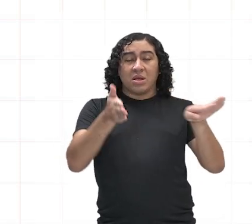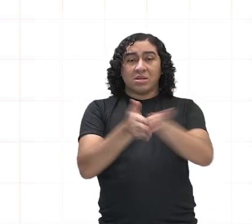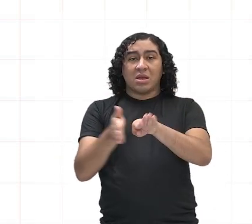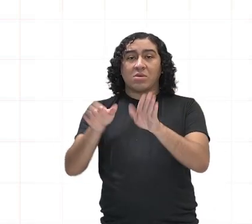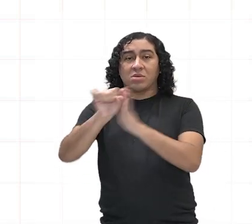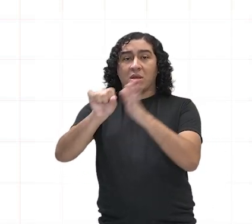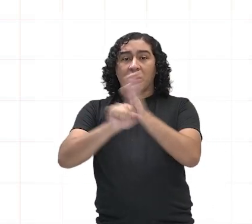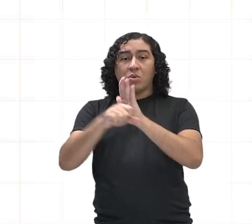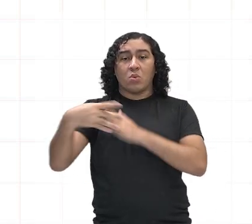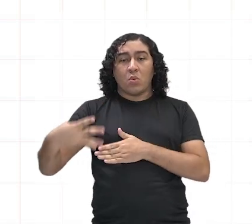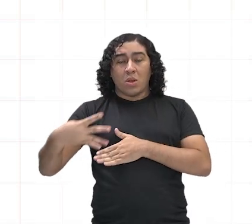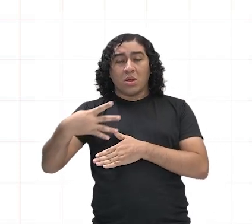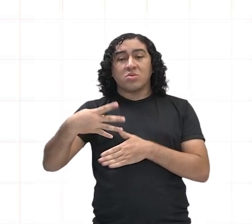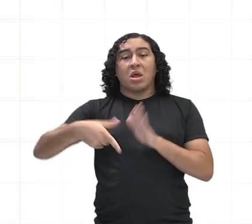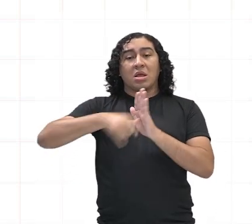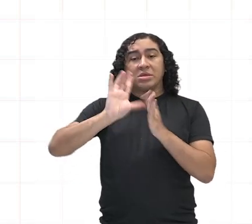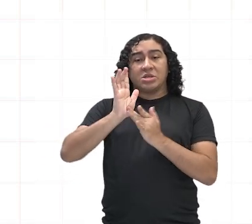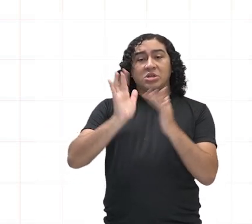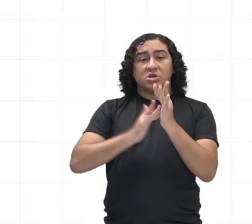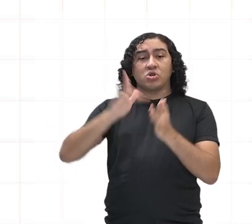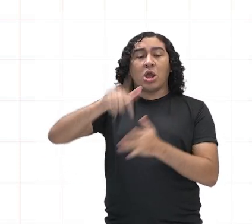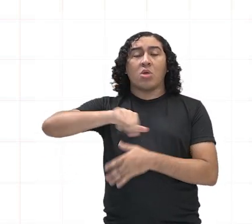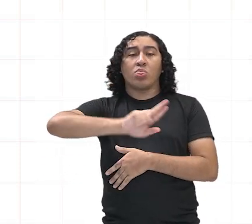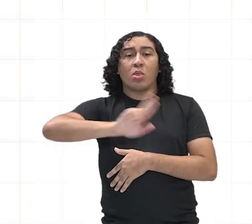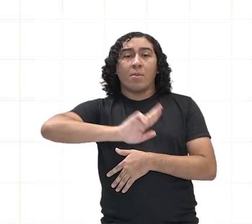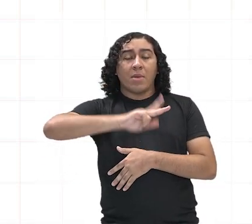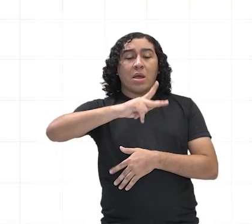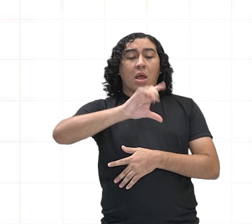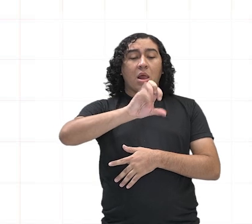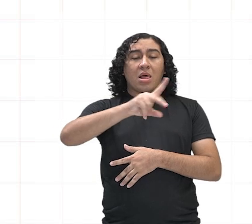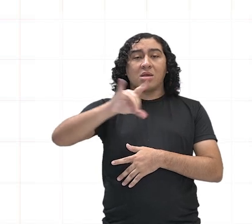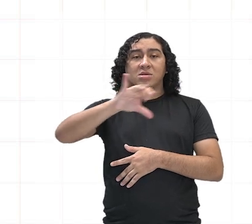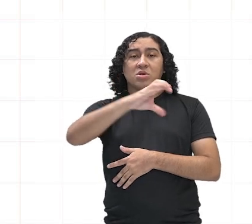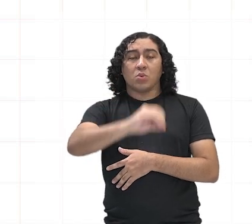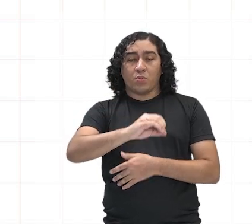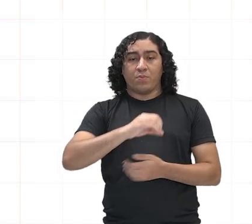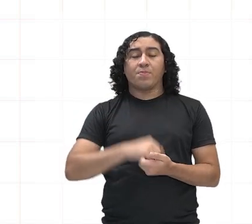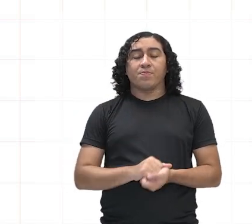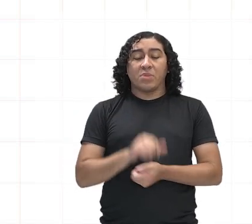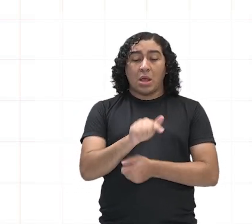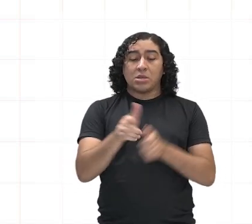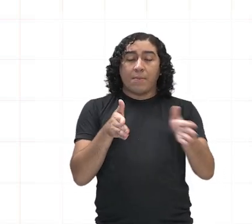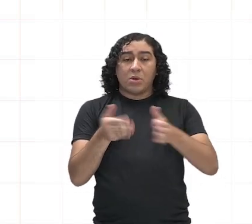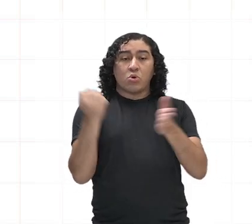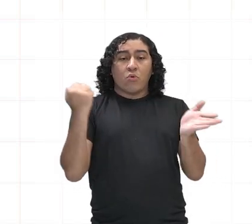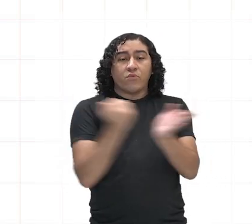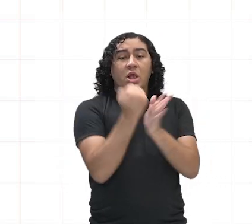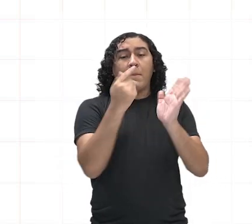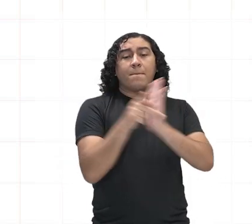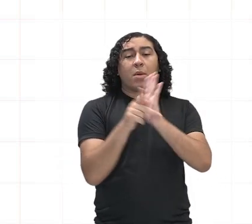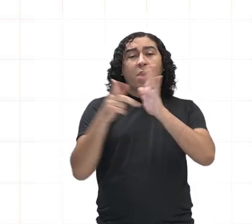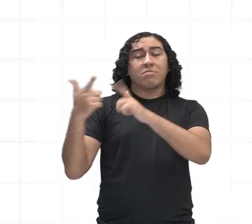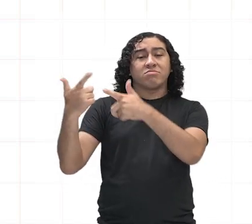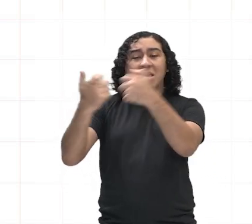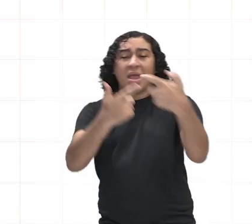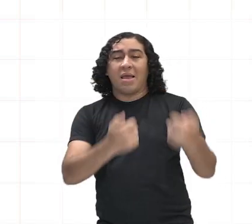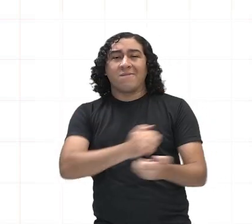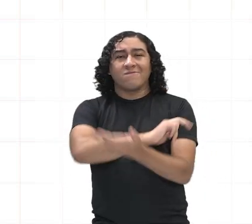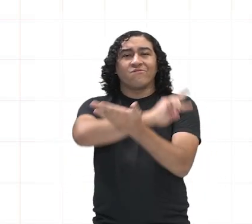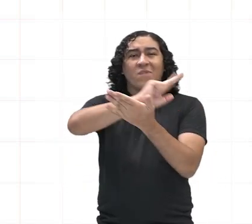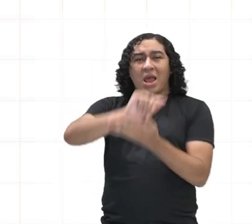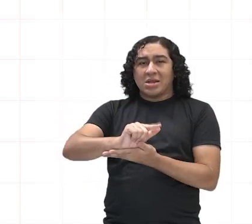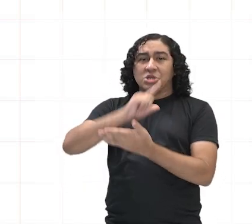foi denominado pelos historiadores como período clássico. Este período ele foi marcado por várias guerras travadas contra